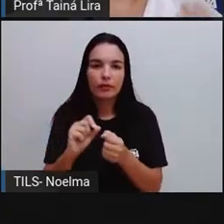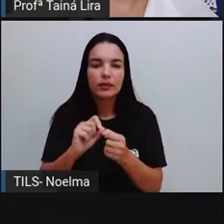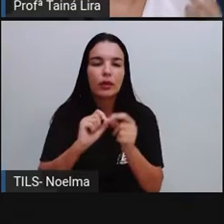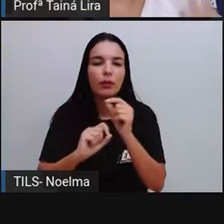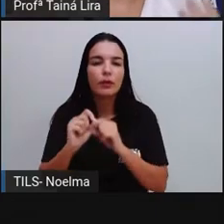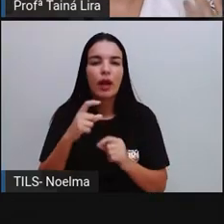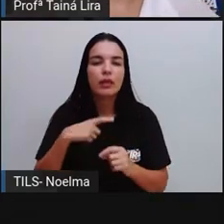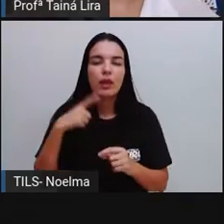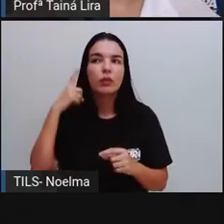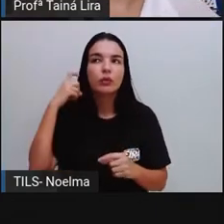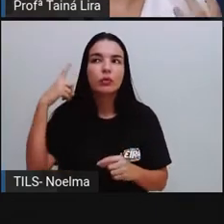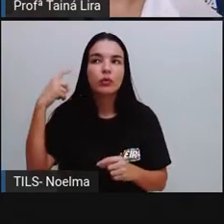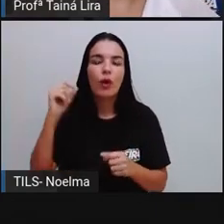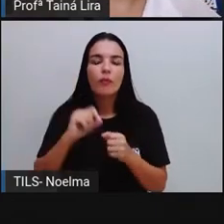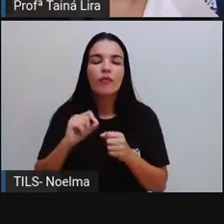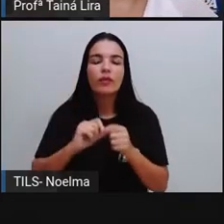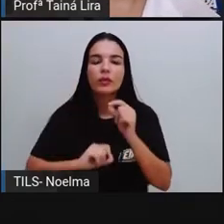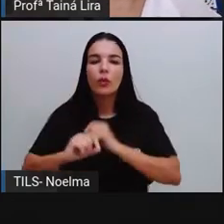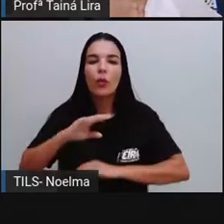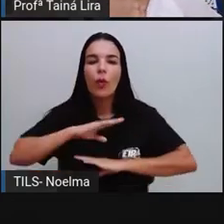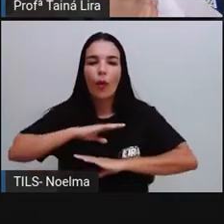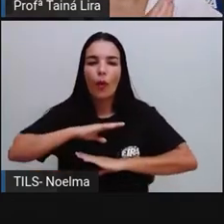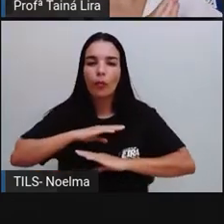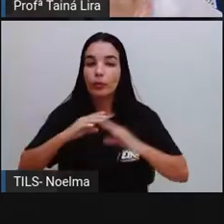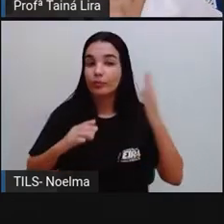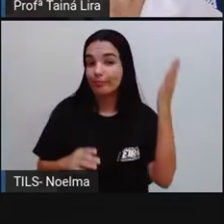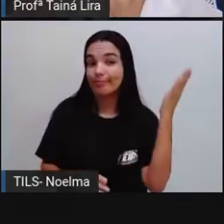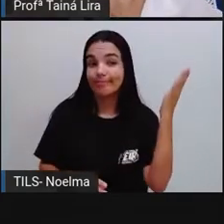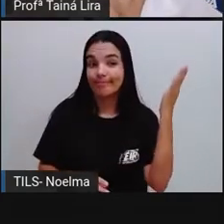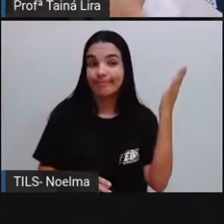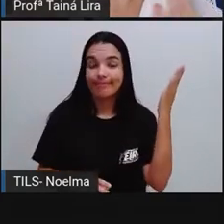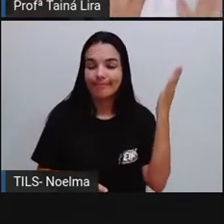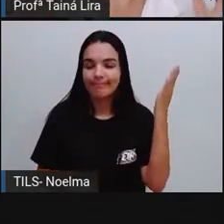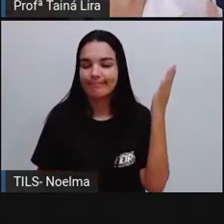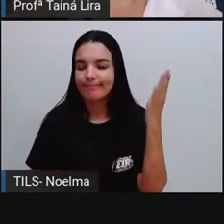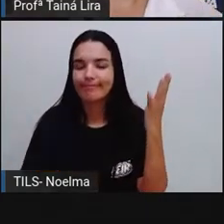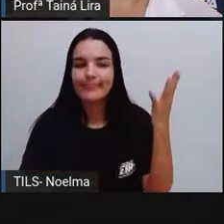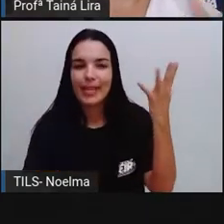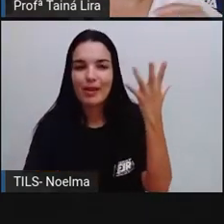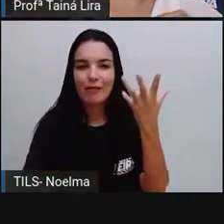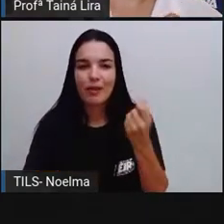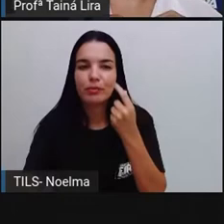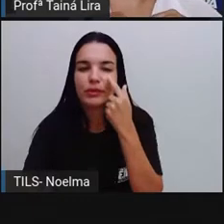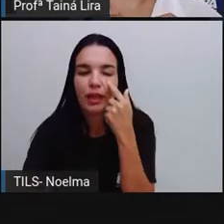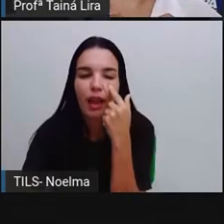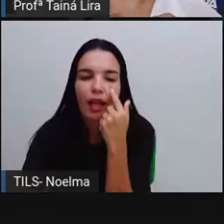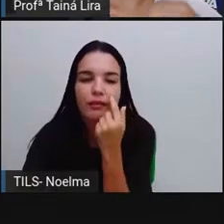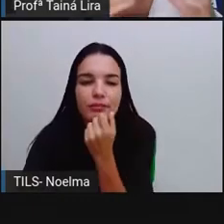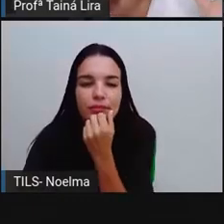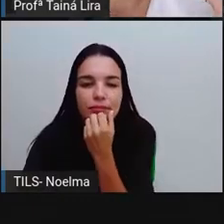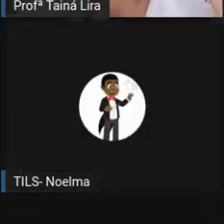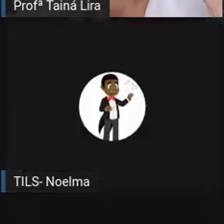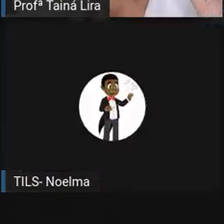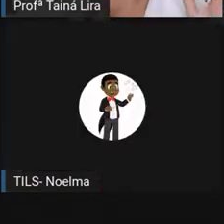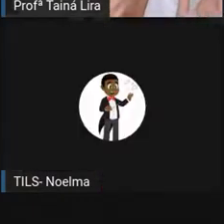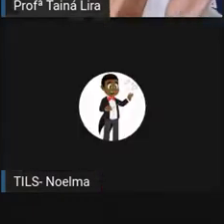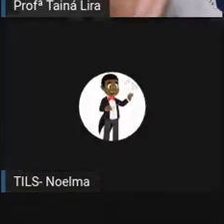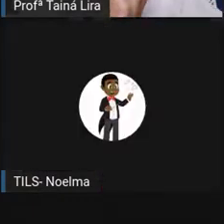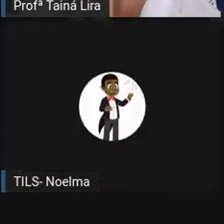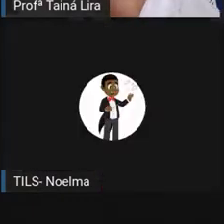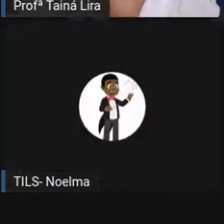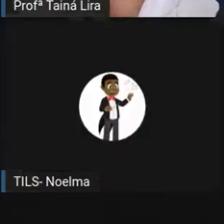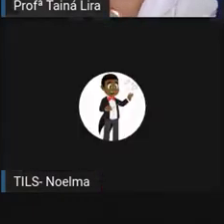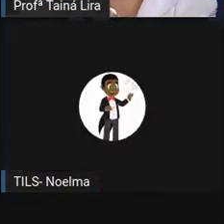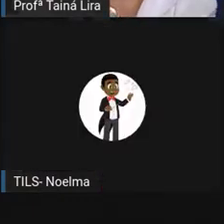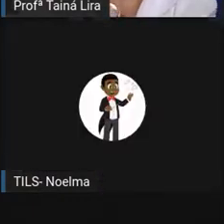os sons que a gente pode produzir, Pro, com o nosso corpo? Então, bora lá. A gente vai começar do som mais simples que a gente